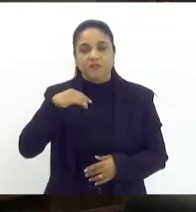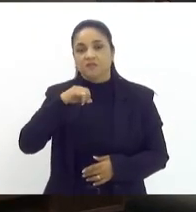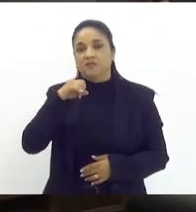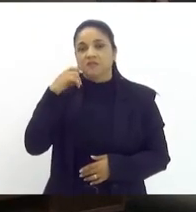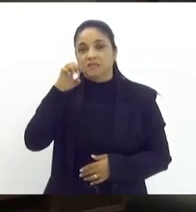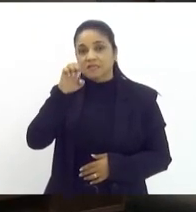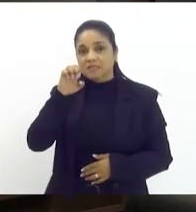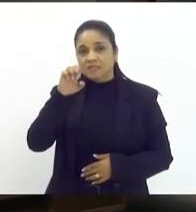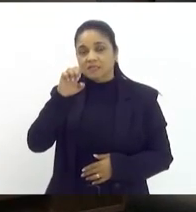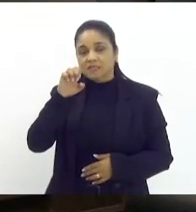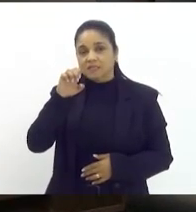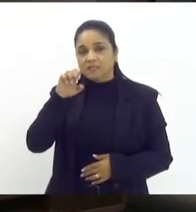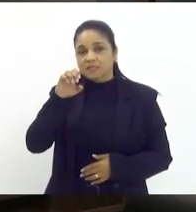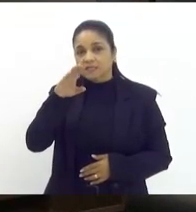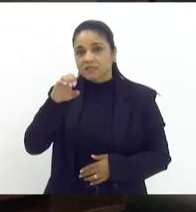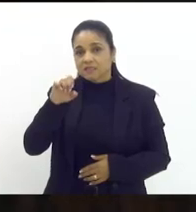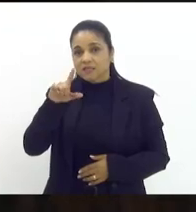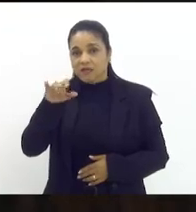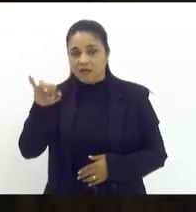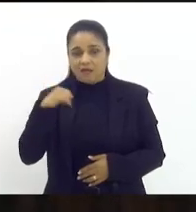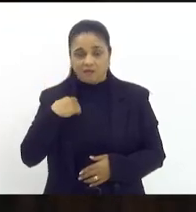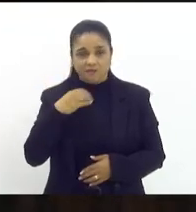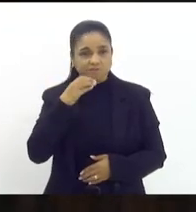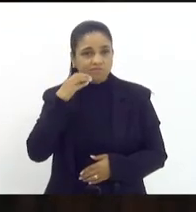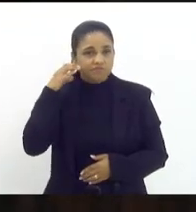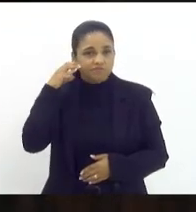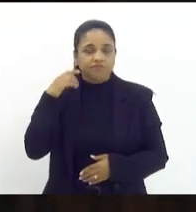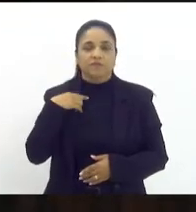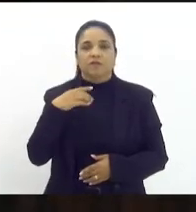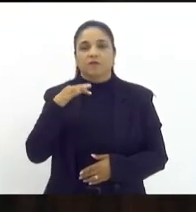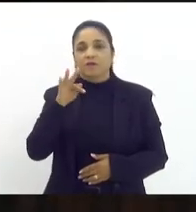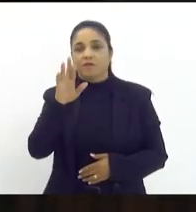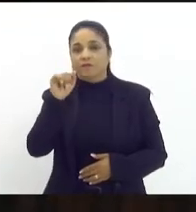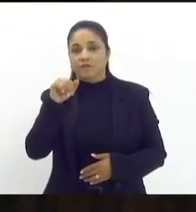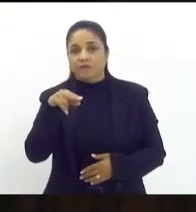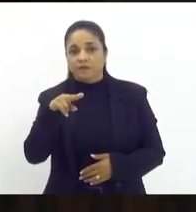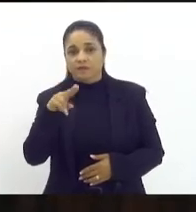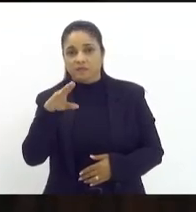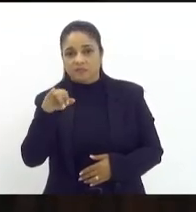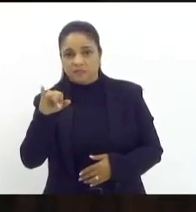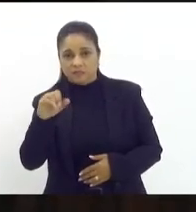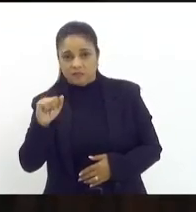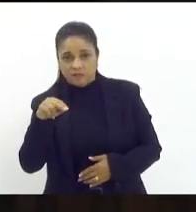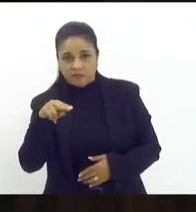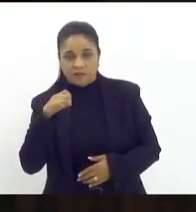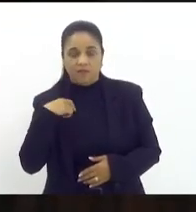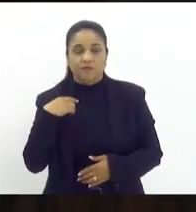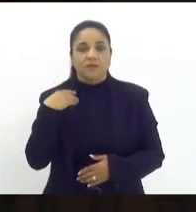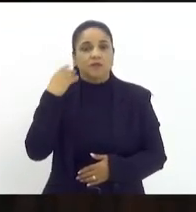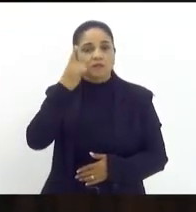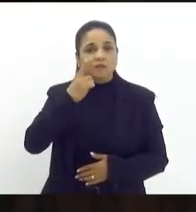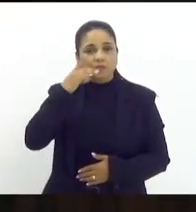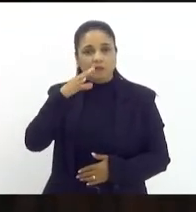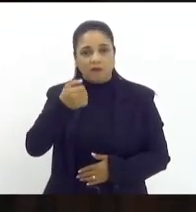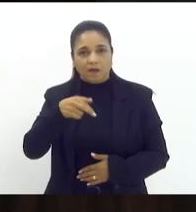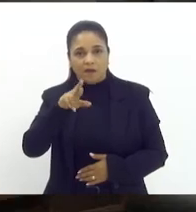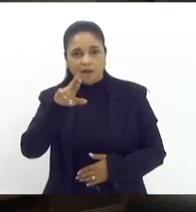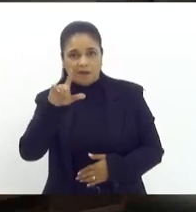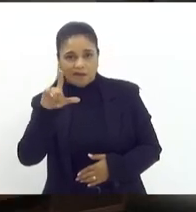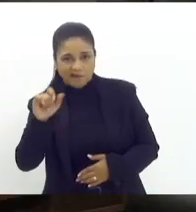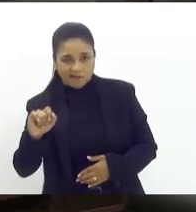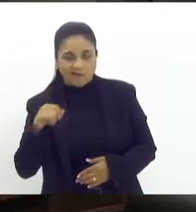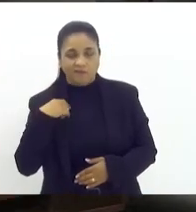Jordão deputada Franciane Mota Deputado deputada Carla Machado